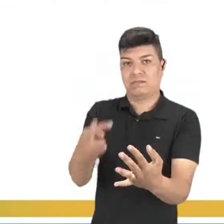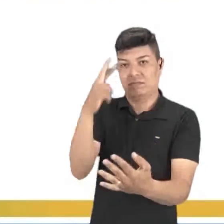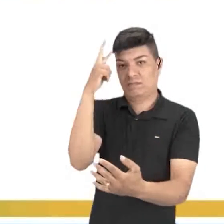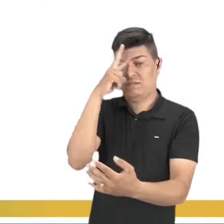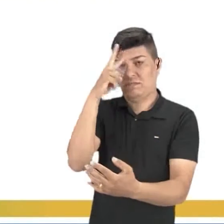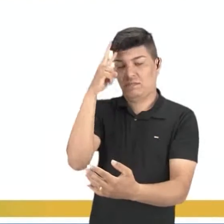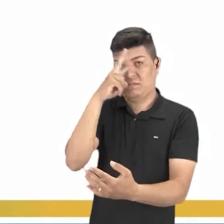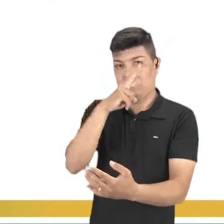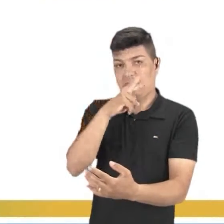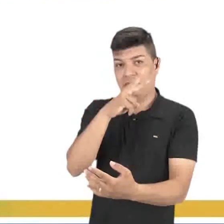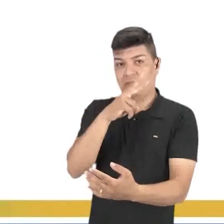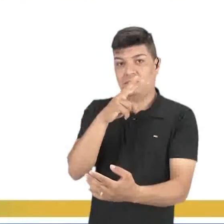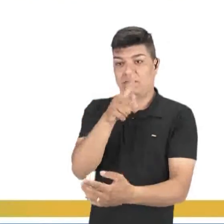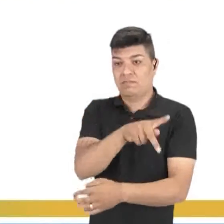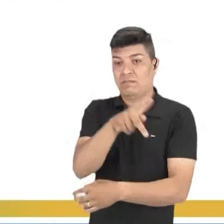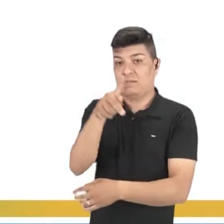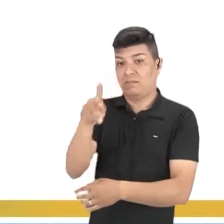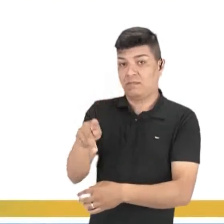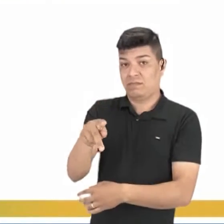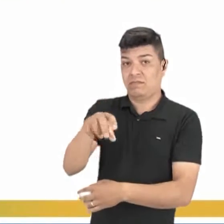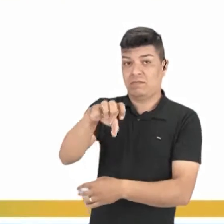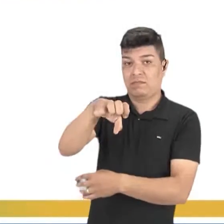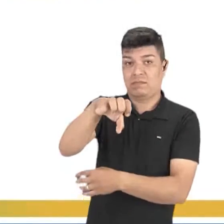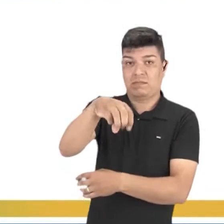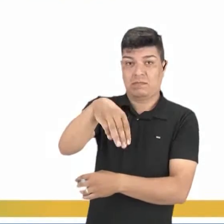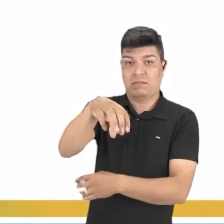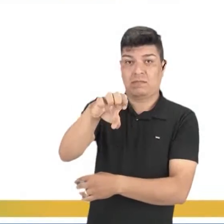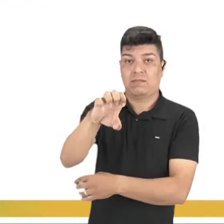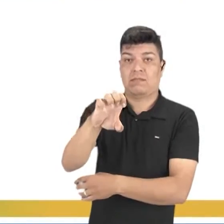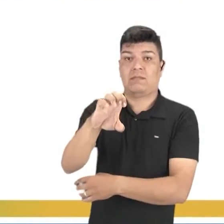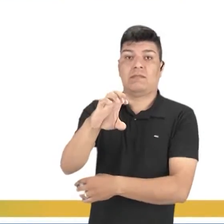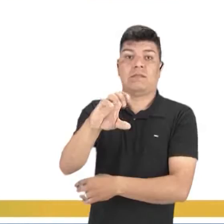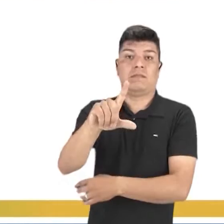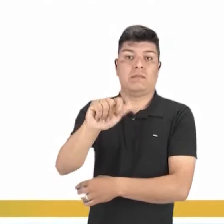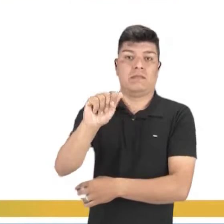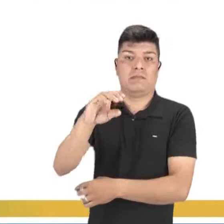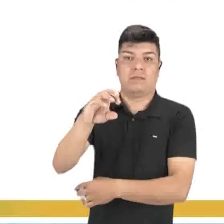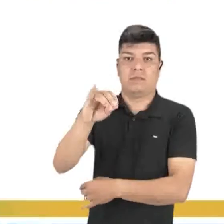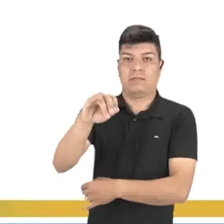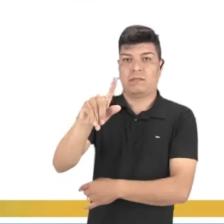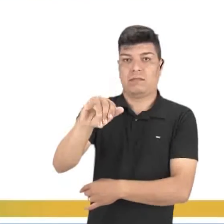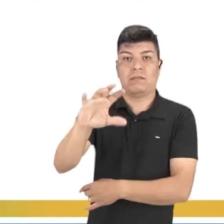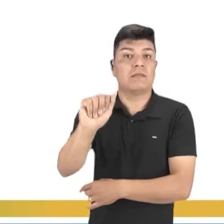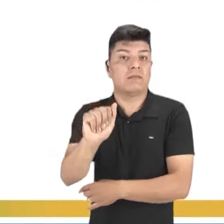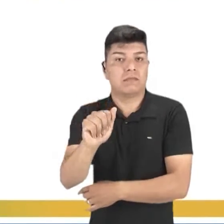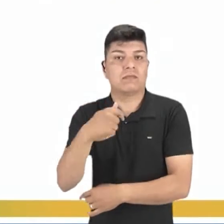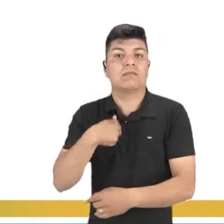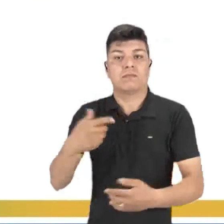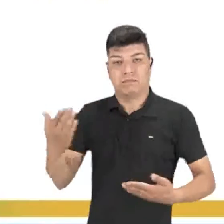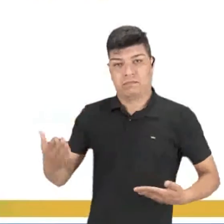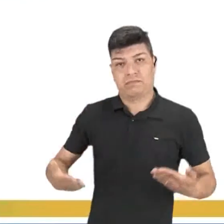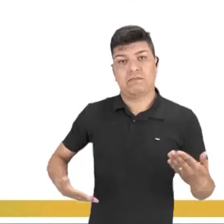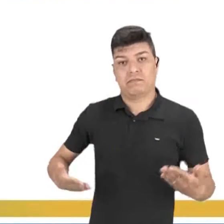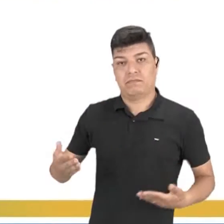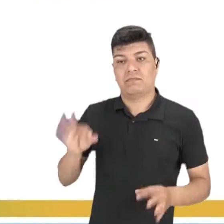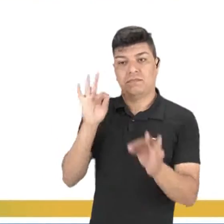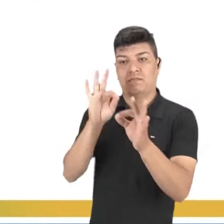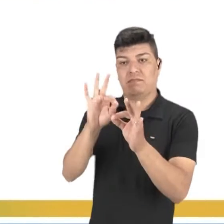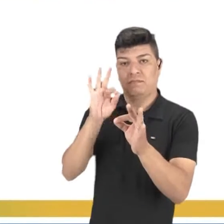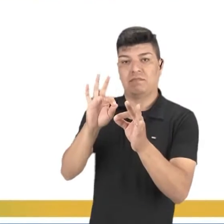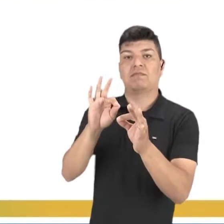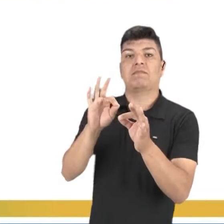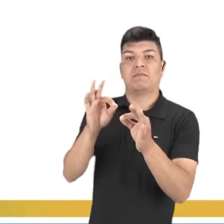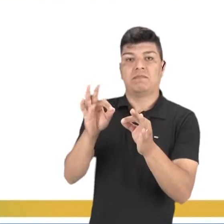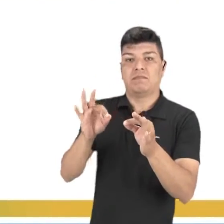de melancolia que me disse, abanando a cabeça: também eu tenho servido de agulha muita